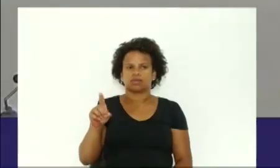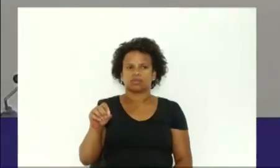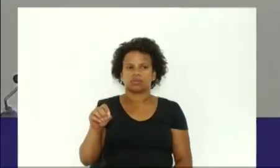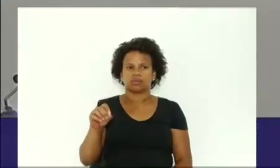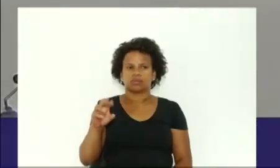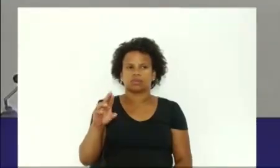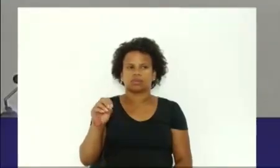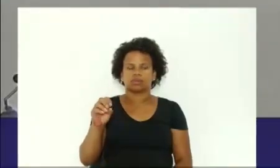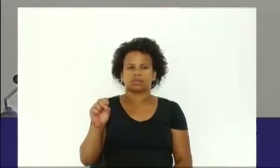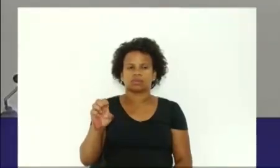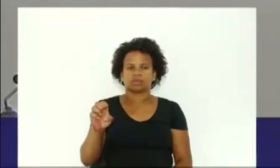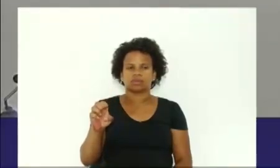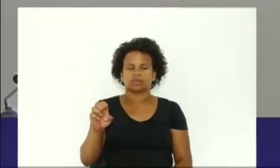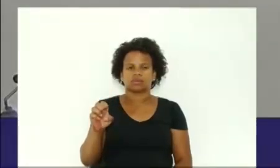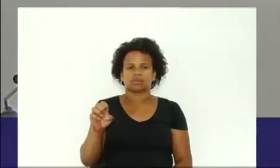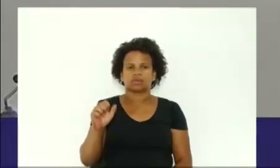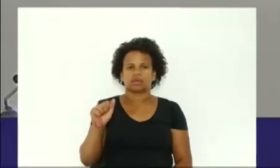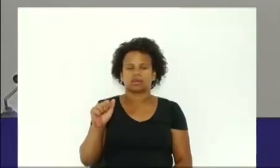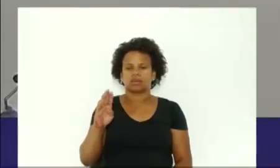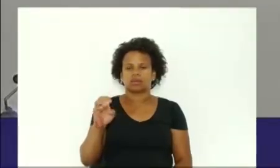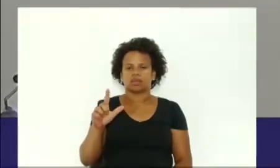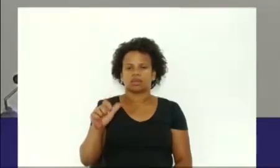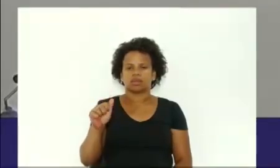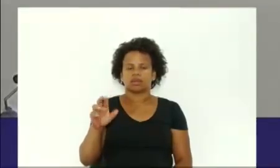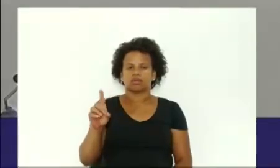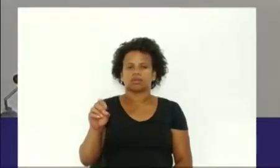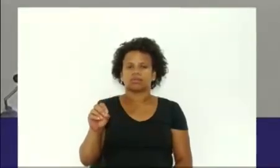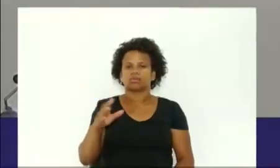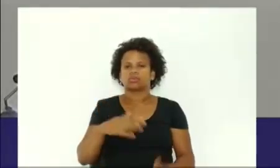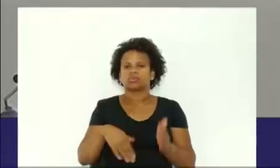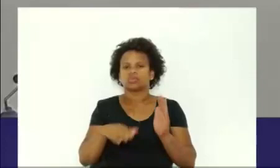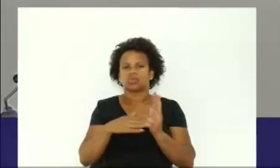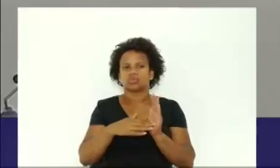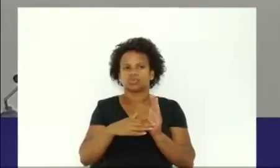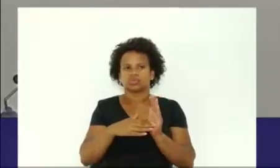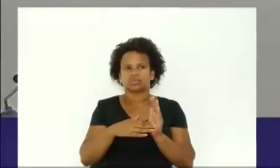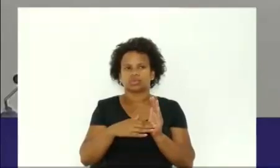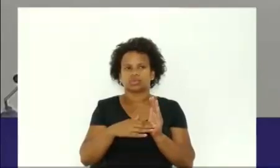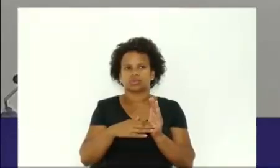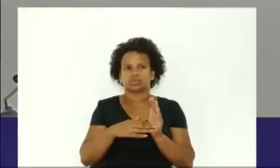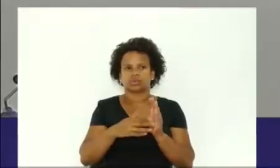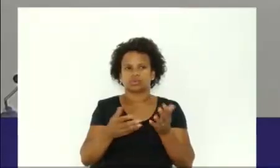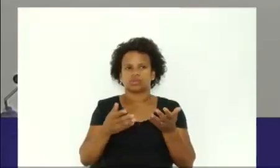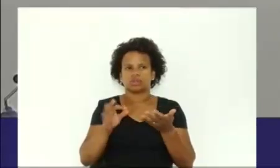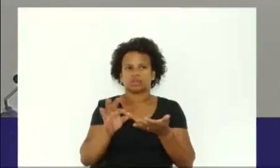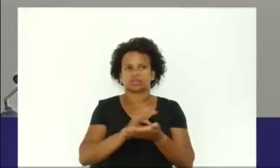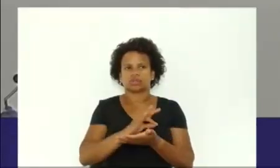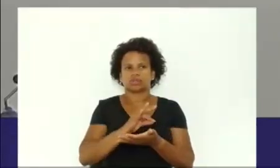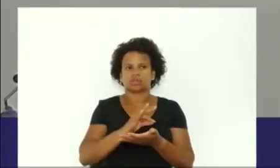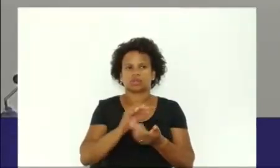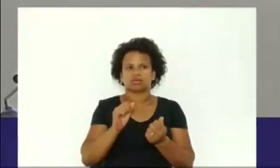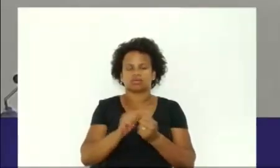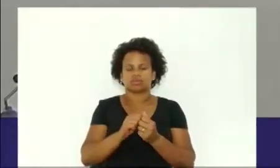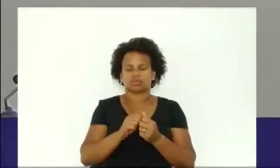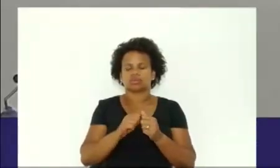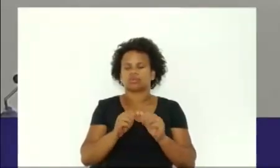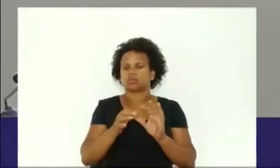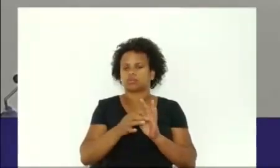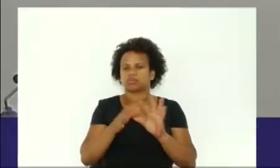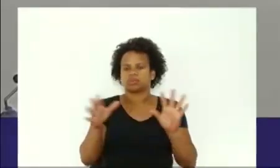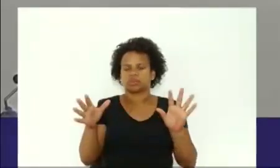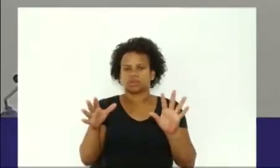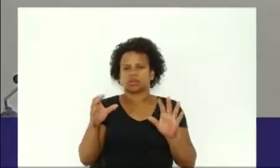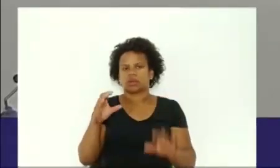Belardo e a todos que quiserem assinar também. Está à disposição. Camila